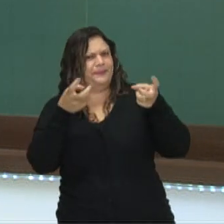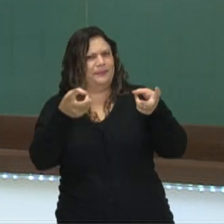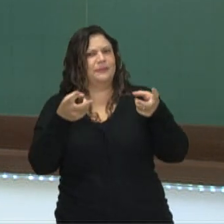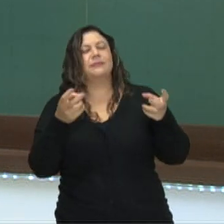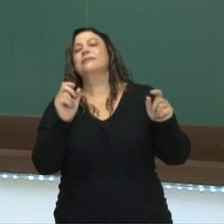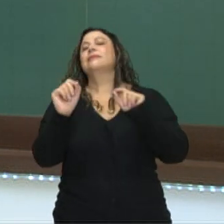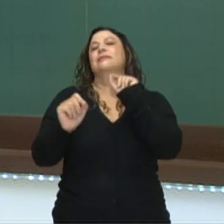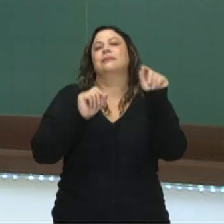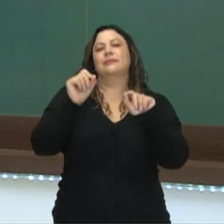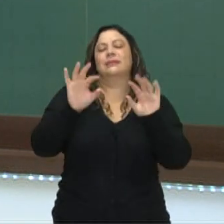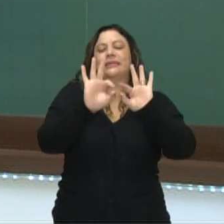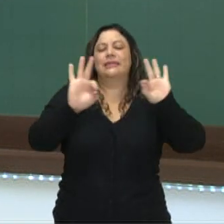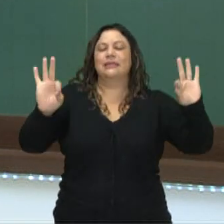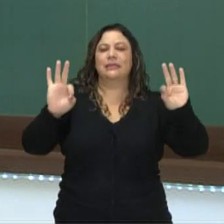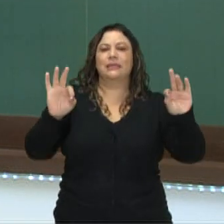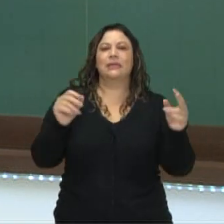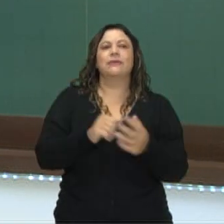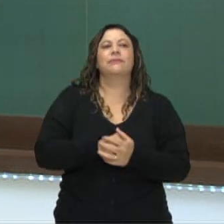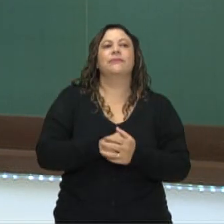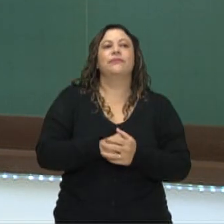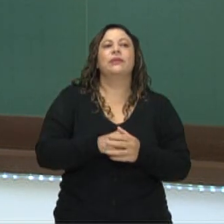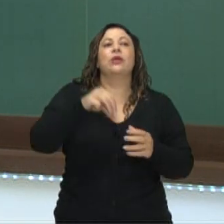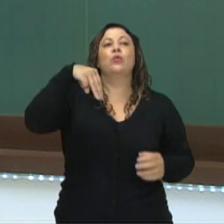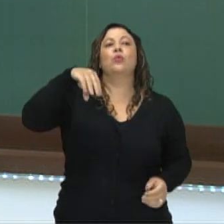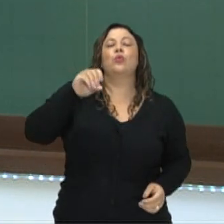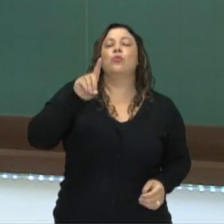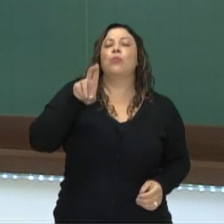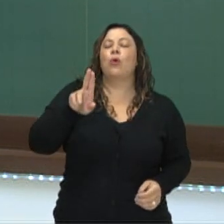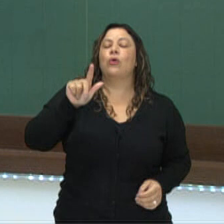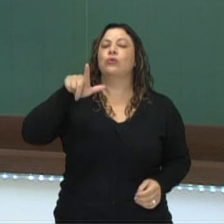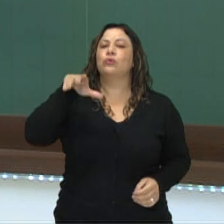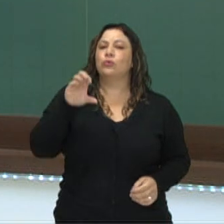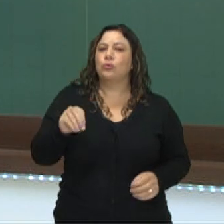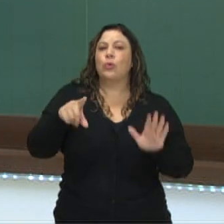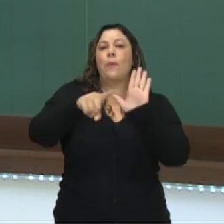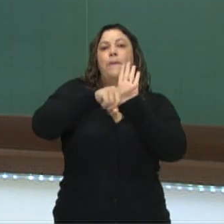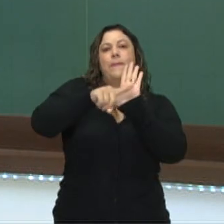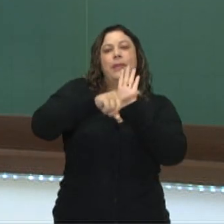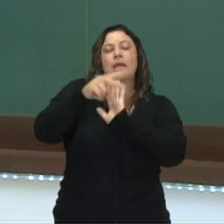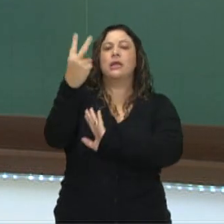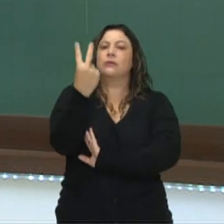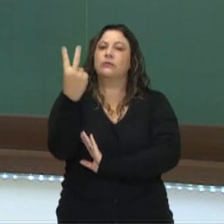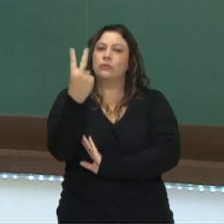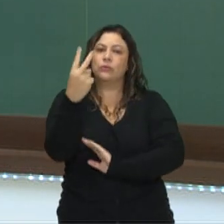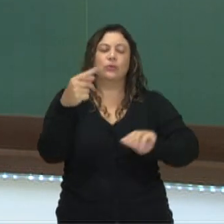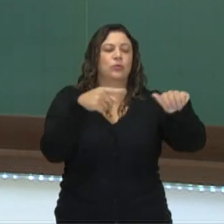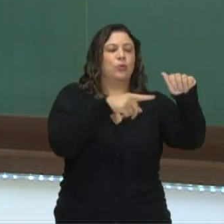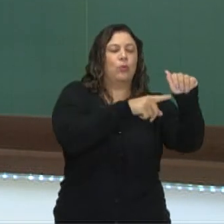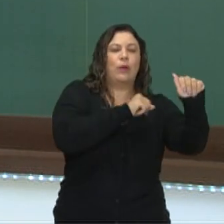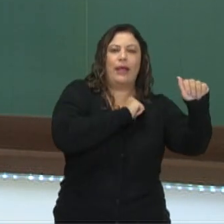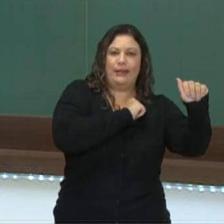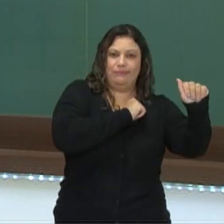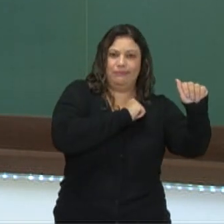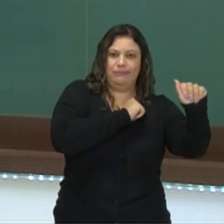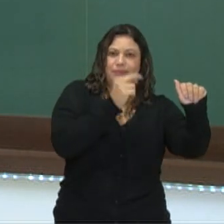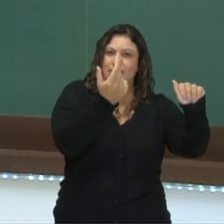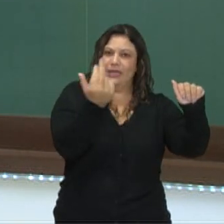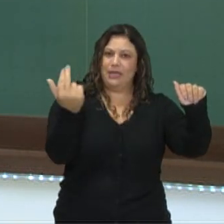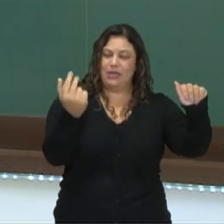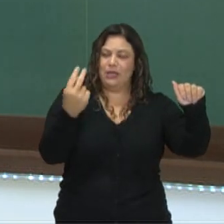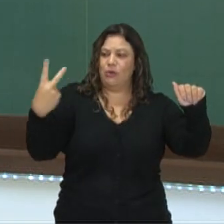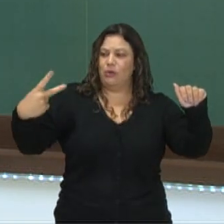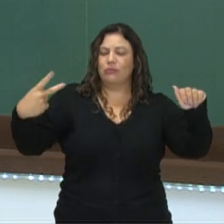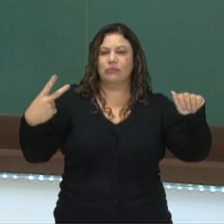de 2 unidades. Significa que o módulo, então, do menos 2, o módulo do A, significa, né, que é igual a